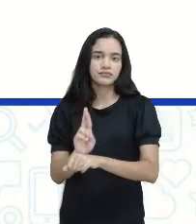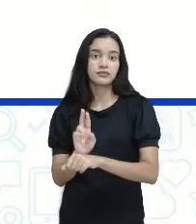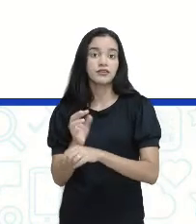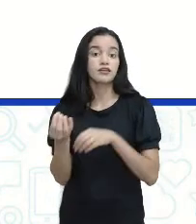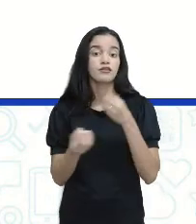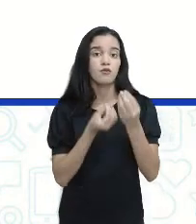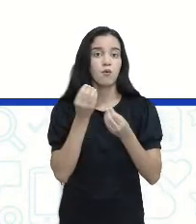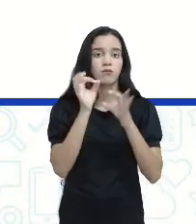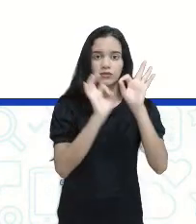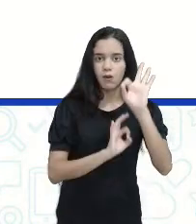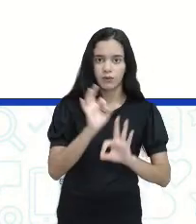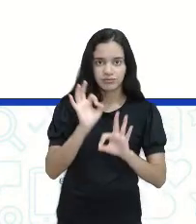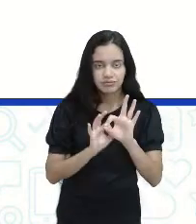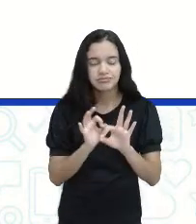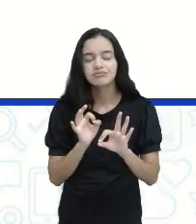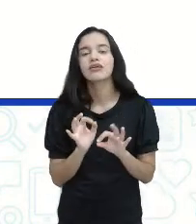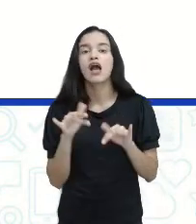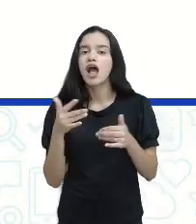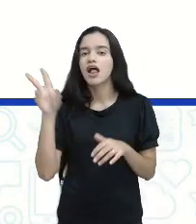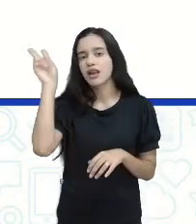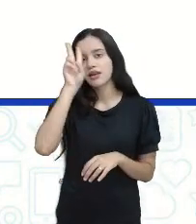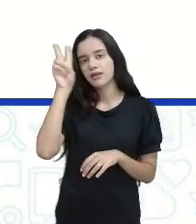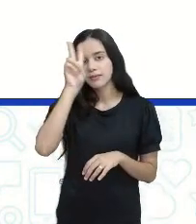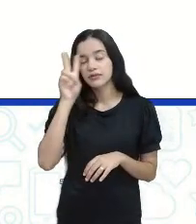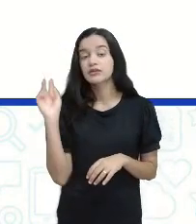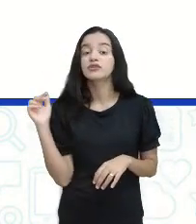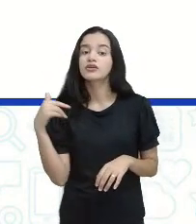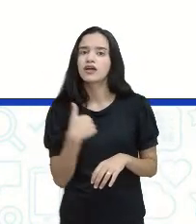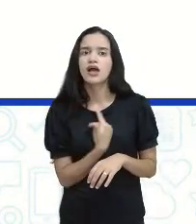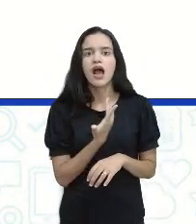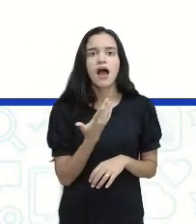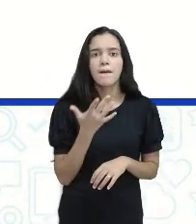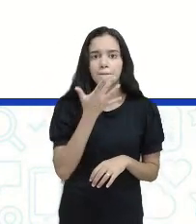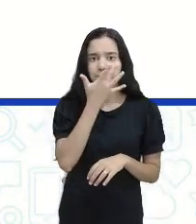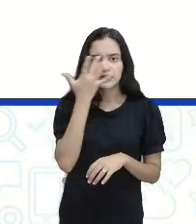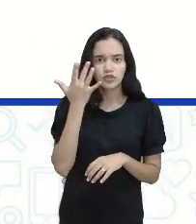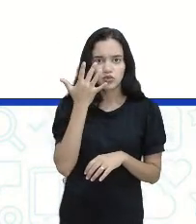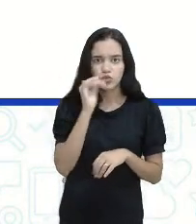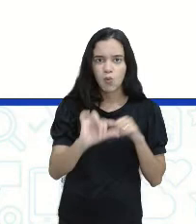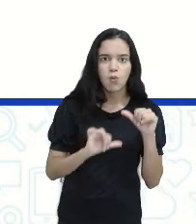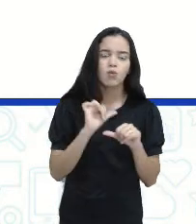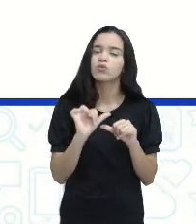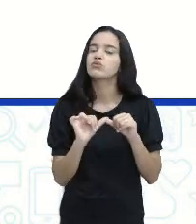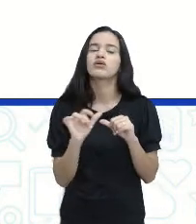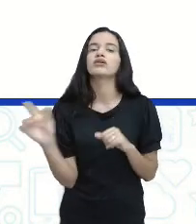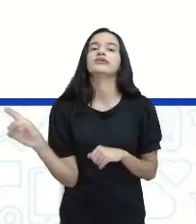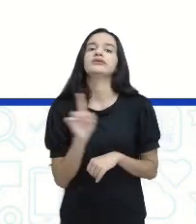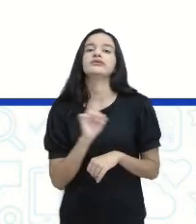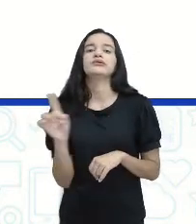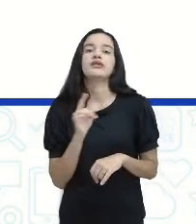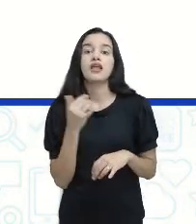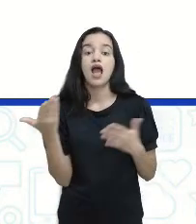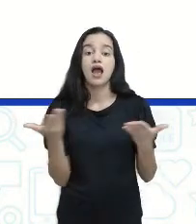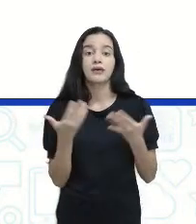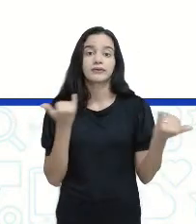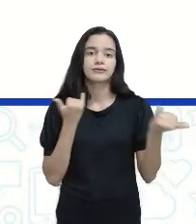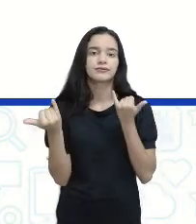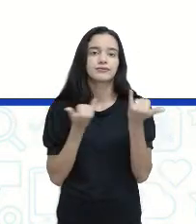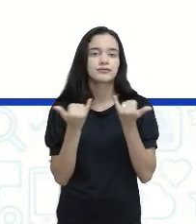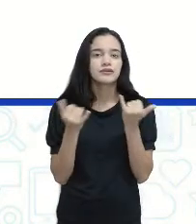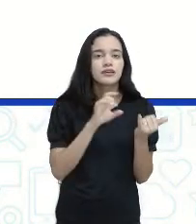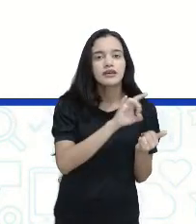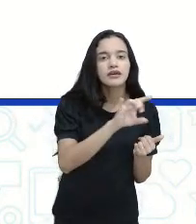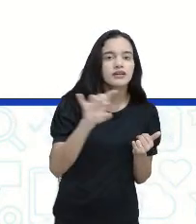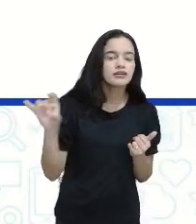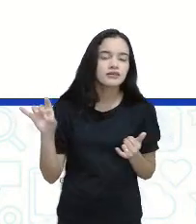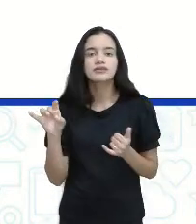sendo distribuído dentro, né? Lembrando que ninguém vai poder mudar a ordem. Agora, as informações de cada elemento